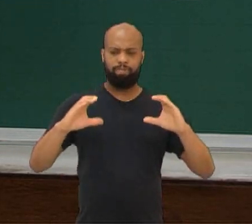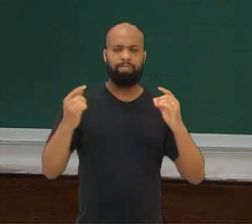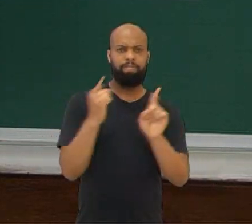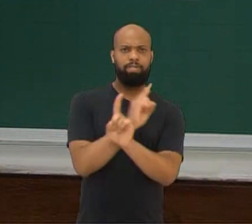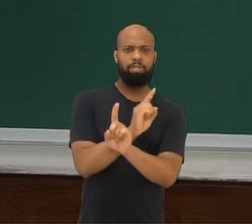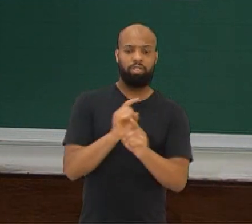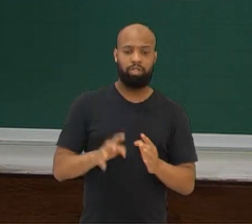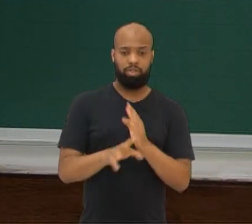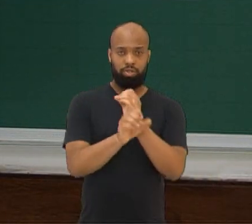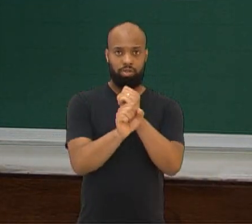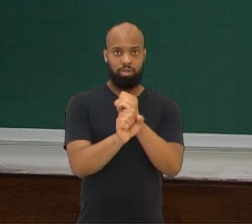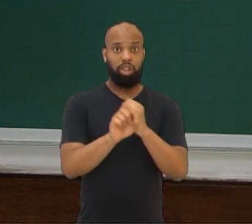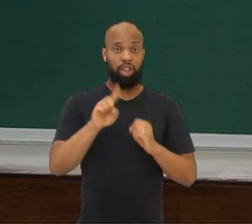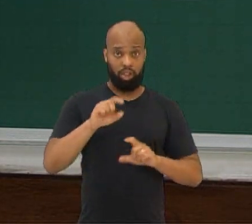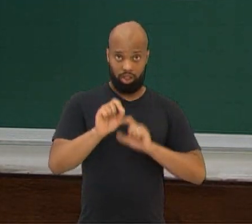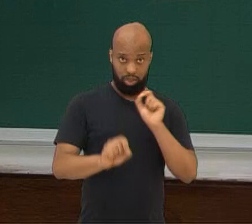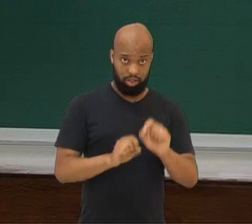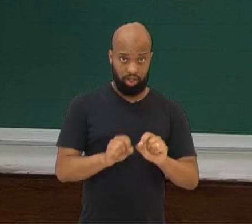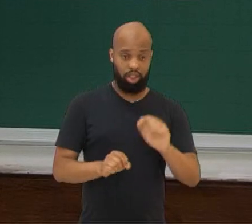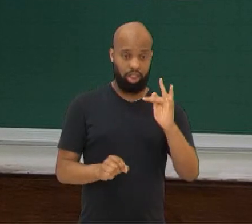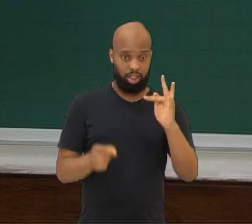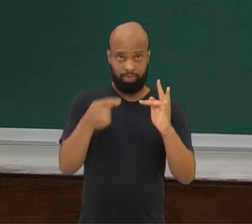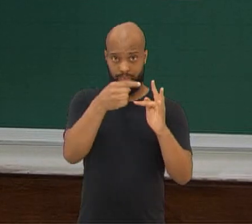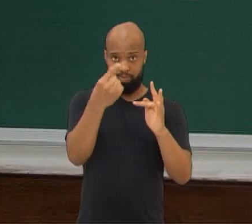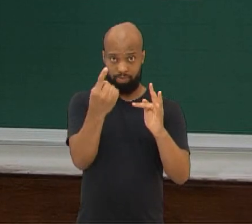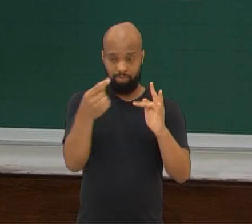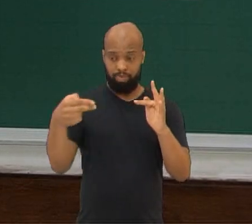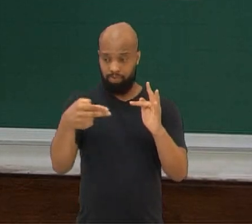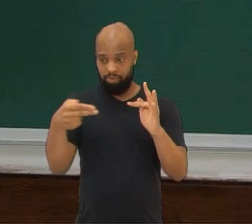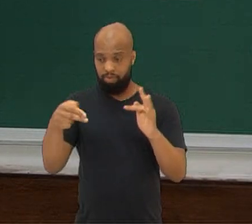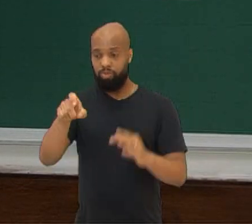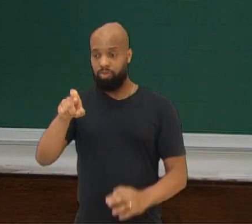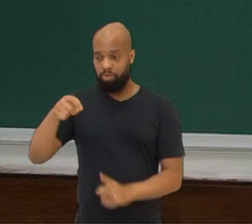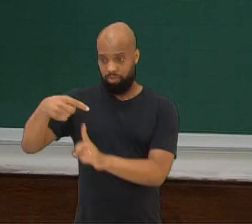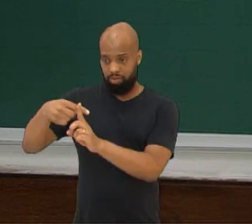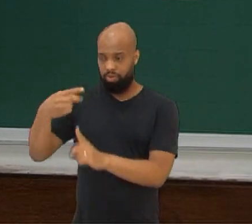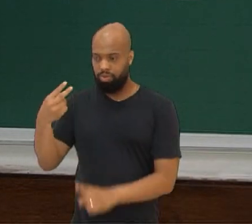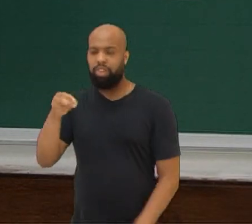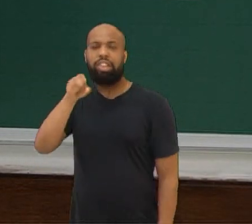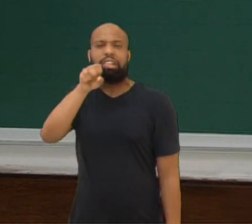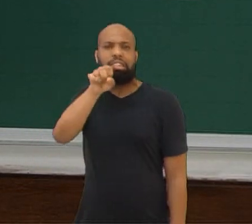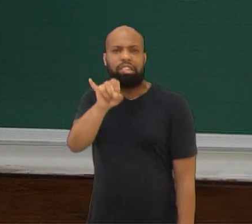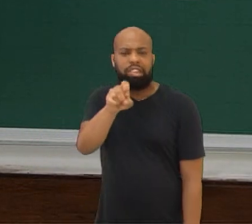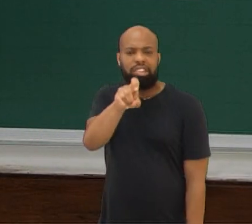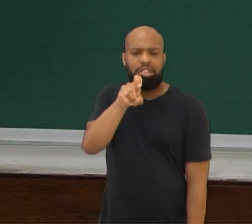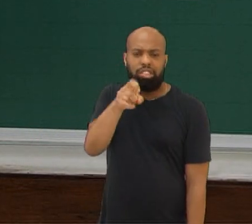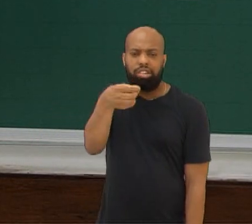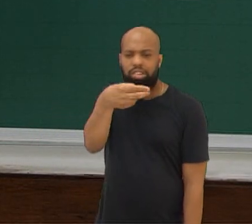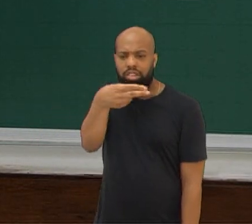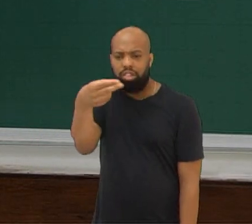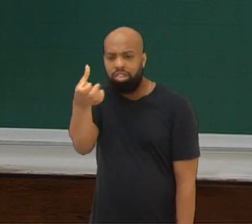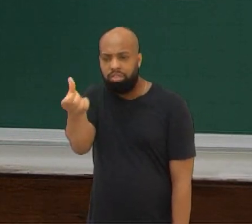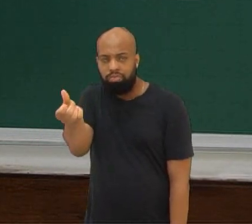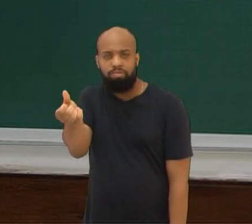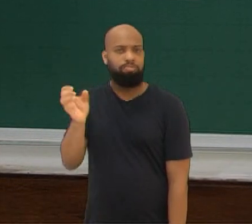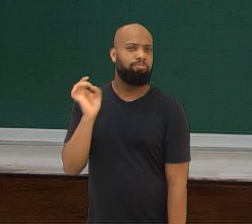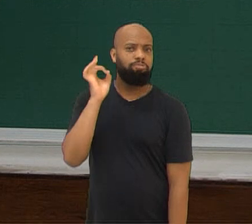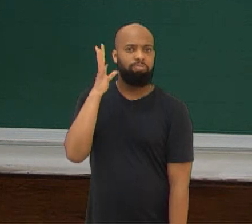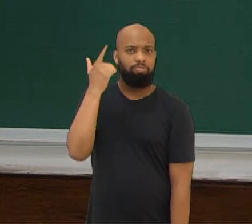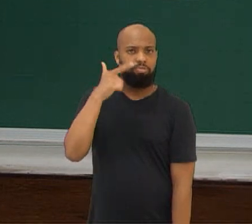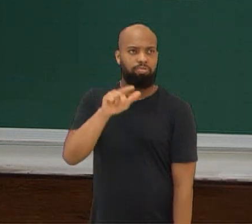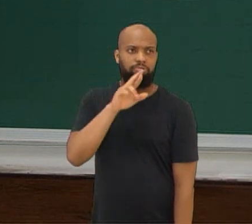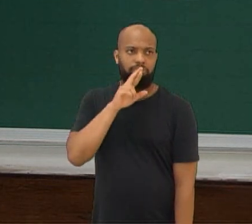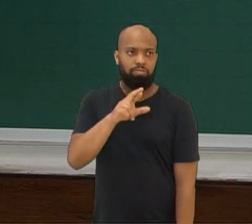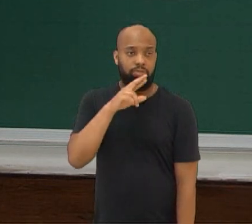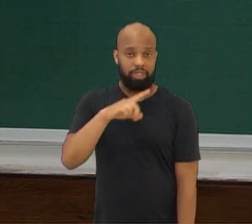que nós calculamos? F de menos 1 igual a x mais 2. Muito bem. Se o x vale 6, é bem tranquilo. Eu